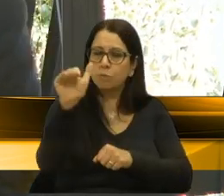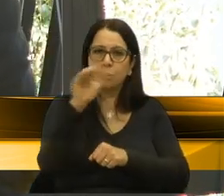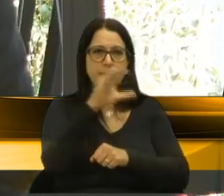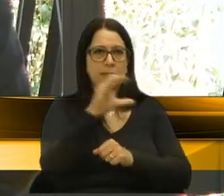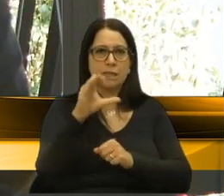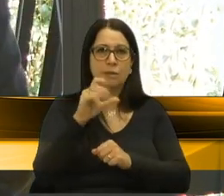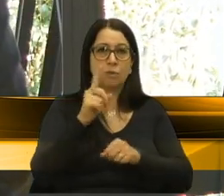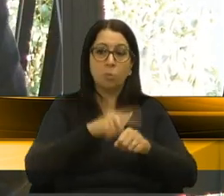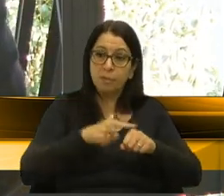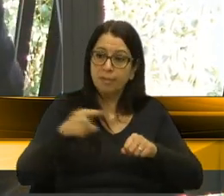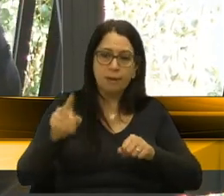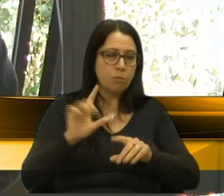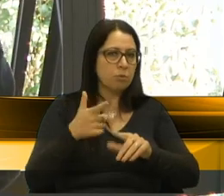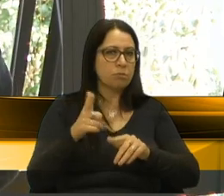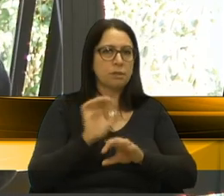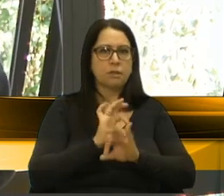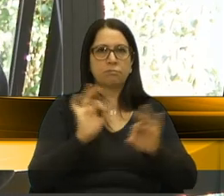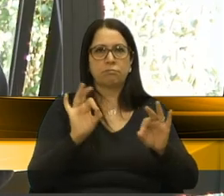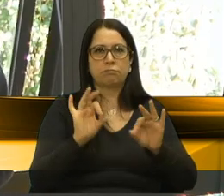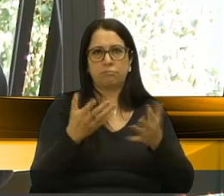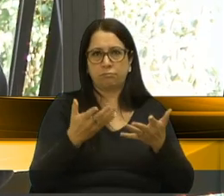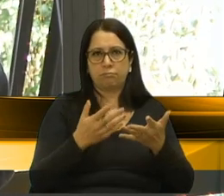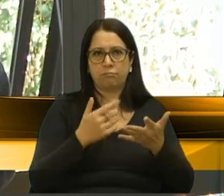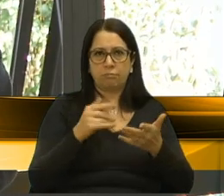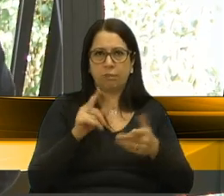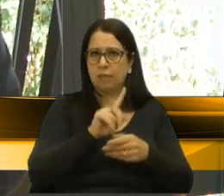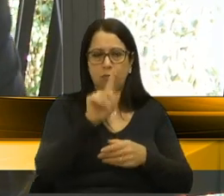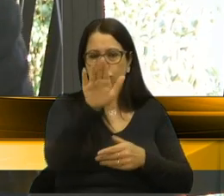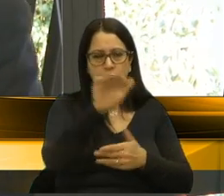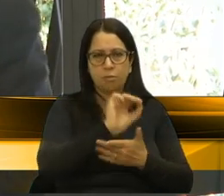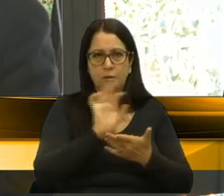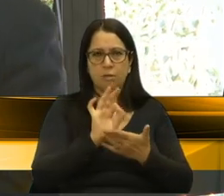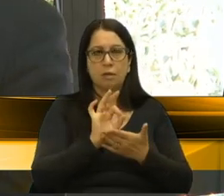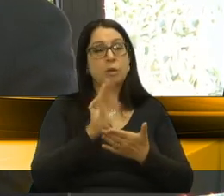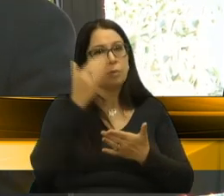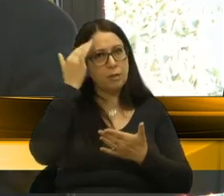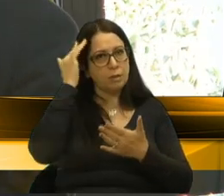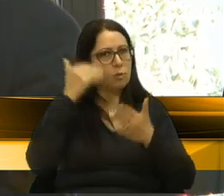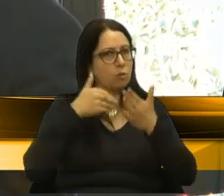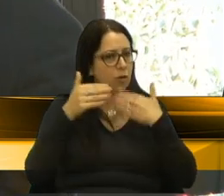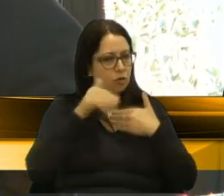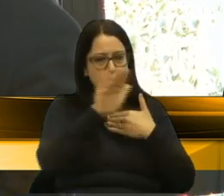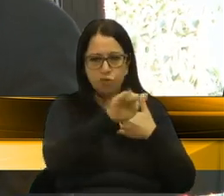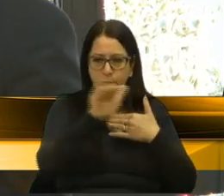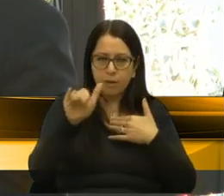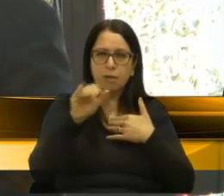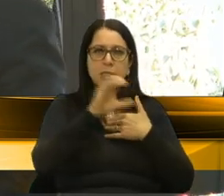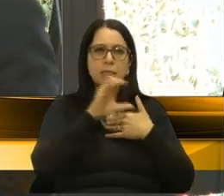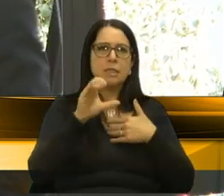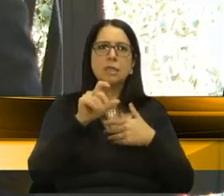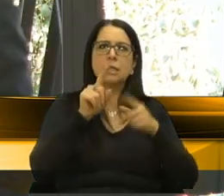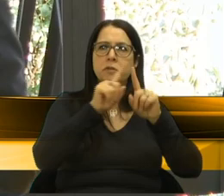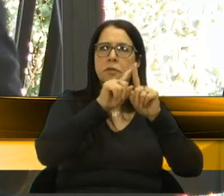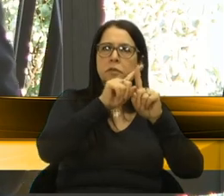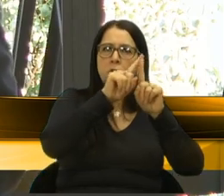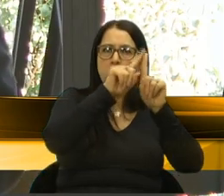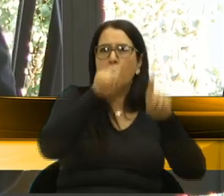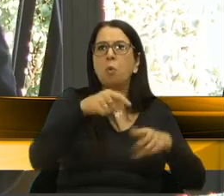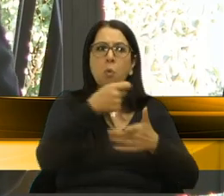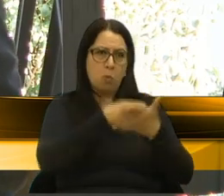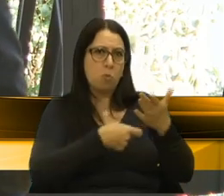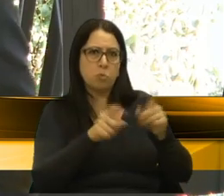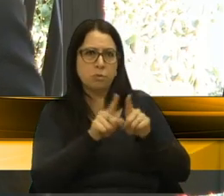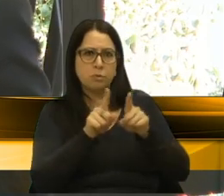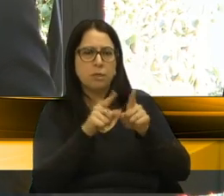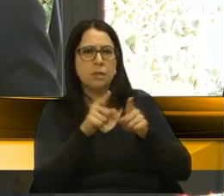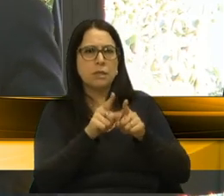período determinado. Suspender qualquer nomeação de servidores. Eu entendo que qualquer nomeação de servidores sejam servidores de concurso e também